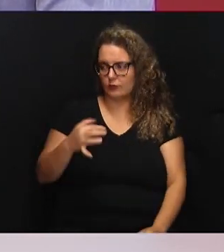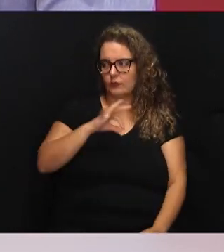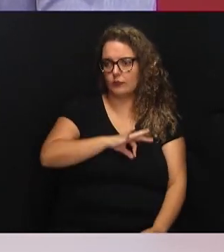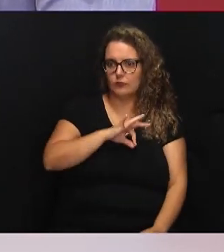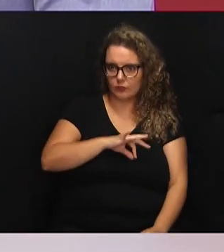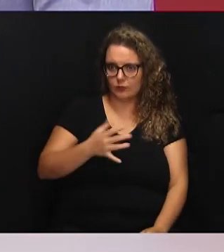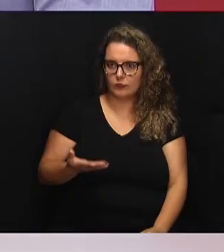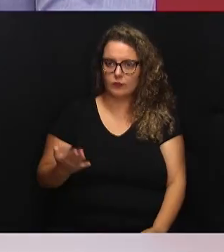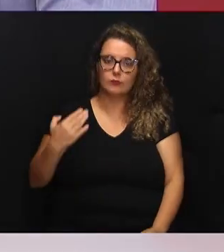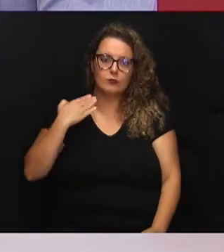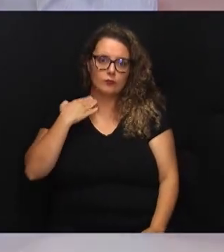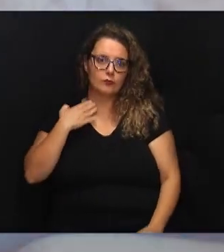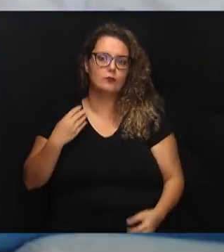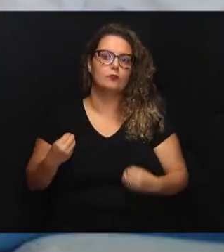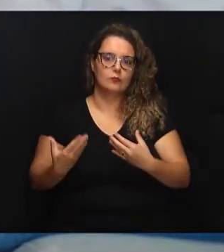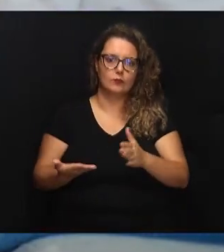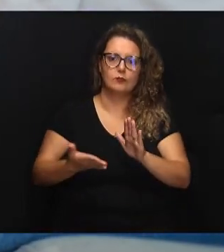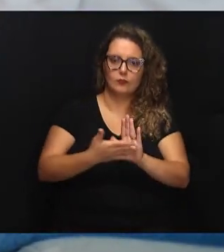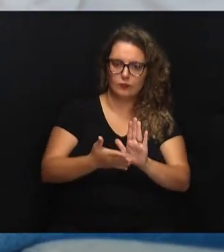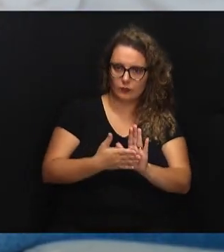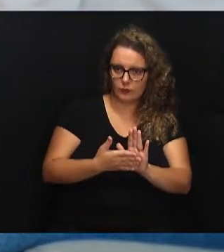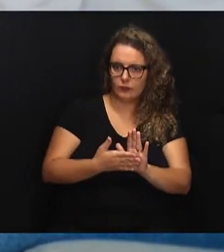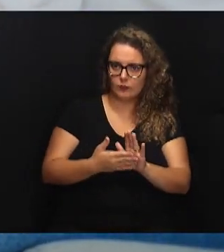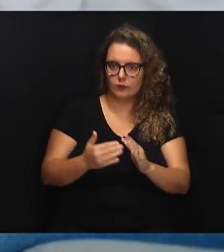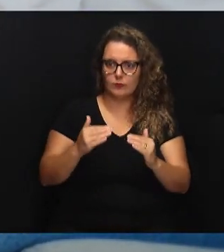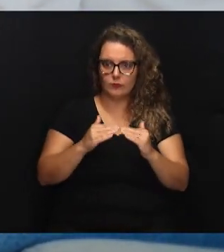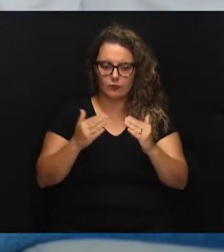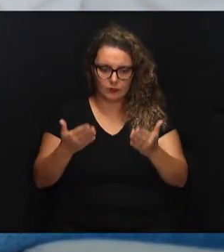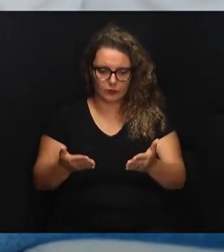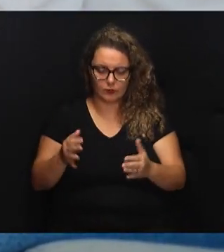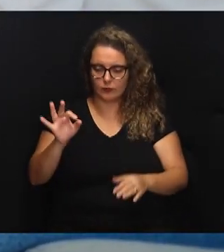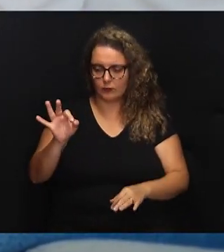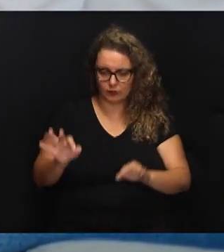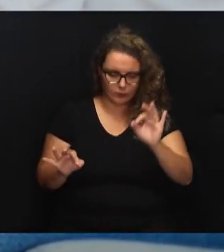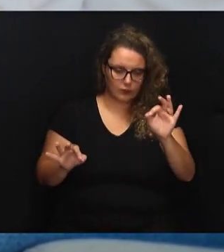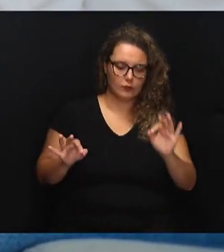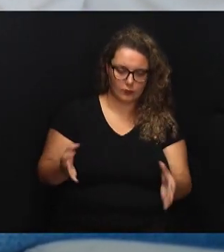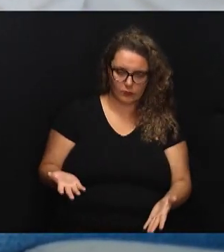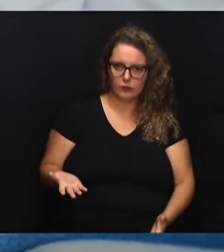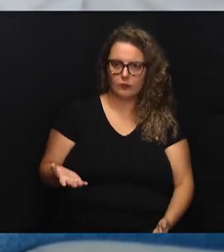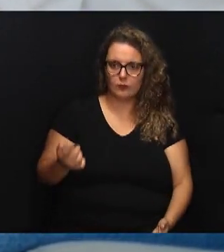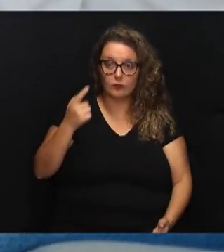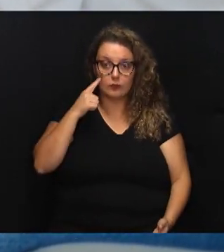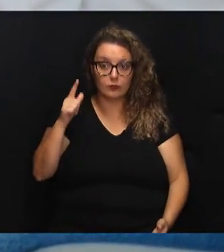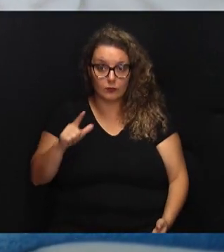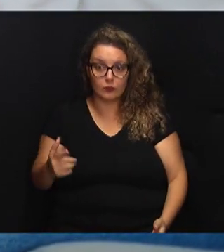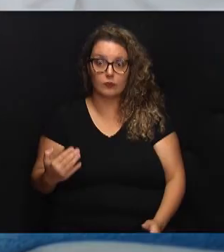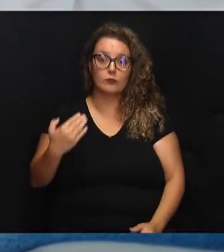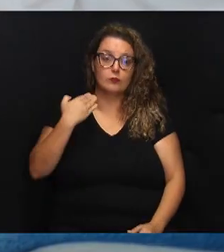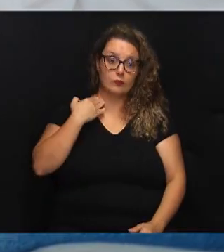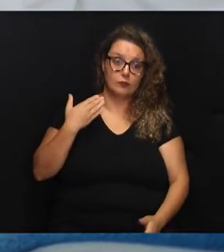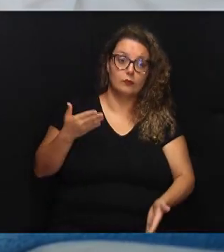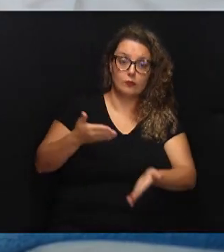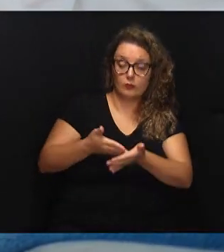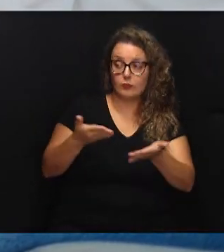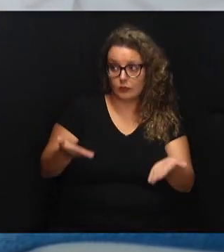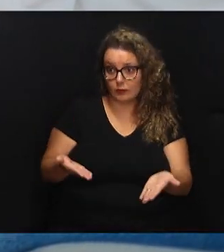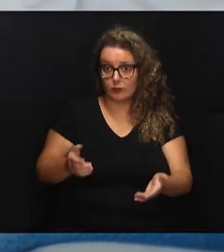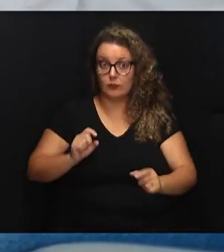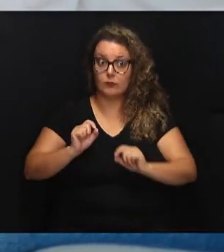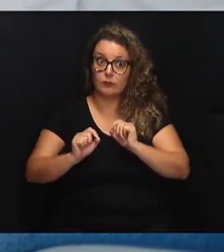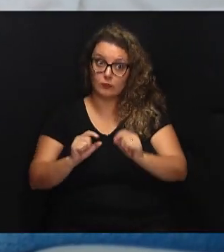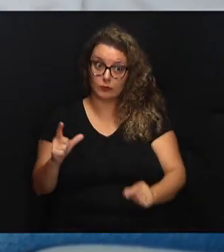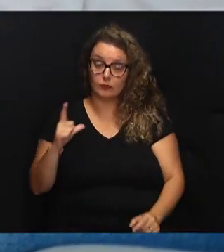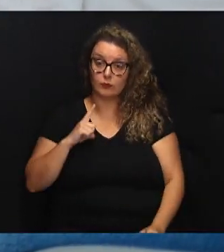Então, o banco vai te oferecer uma proposta de acordo com esses percentuais. Né? Então, obviamente, o banco vai limitar isso. O que